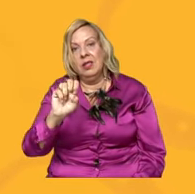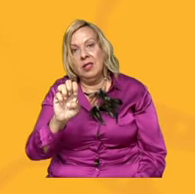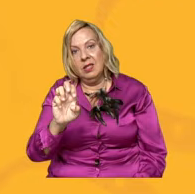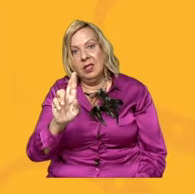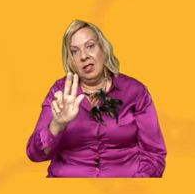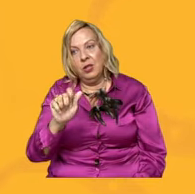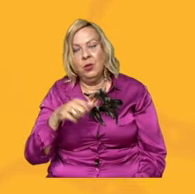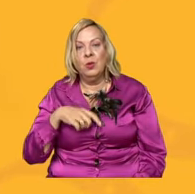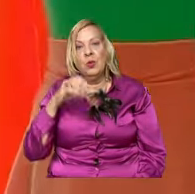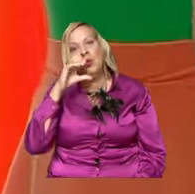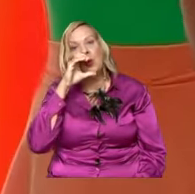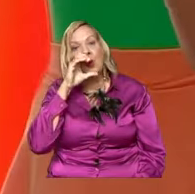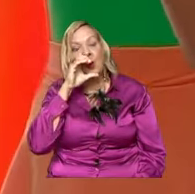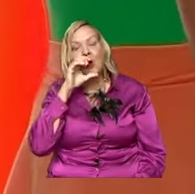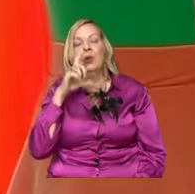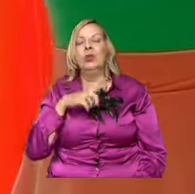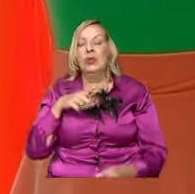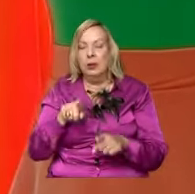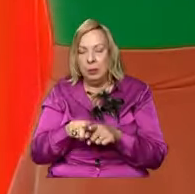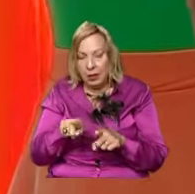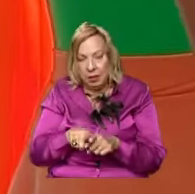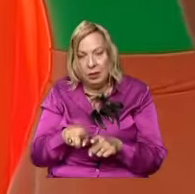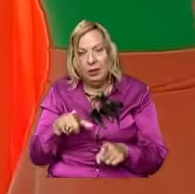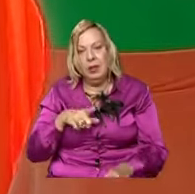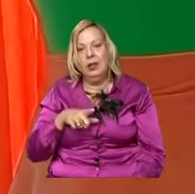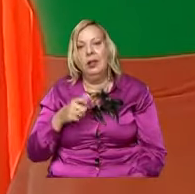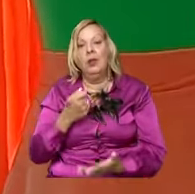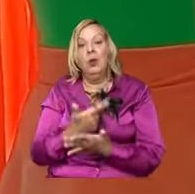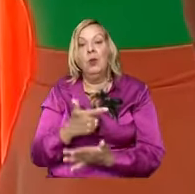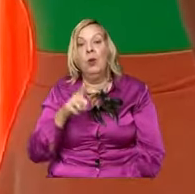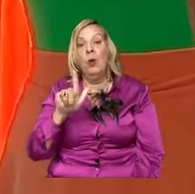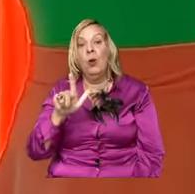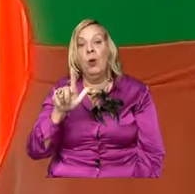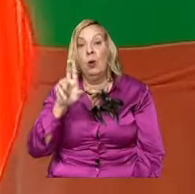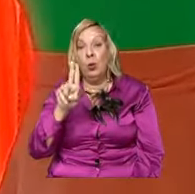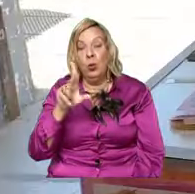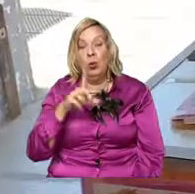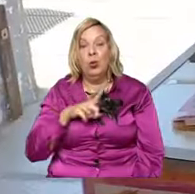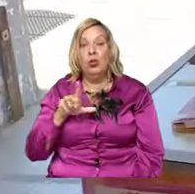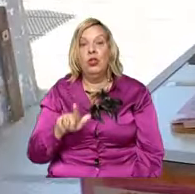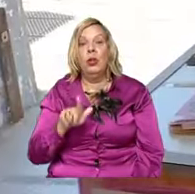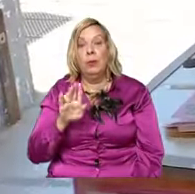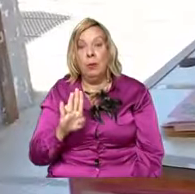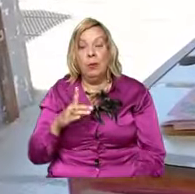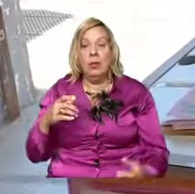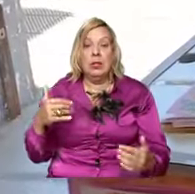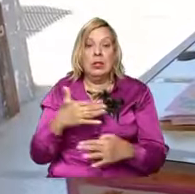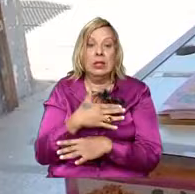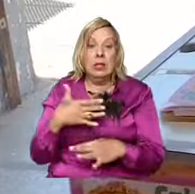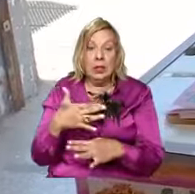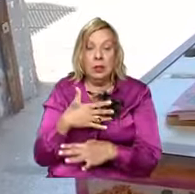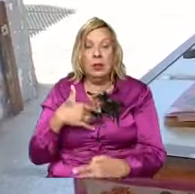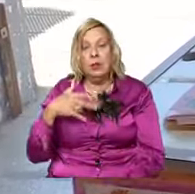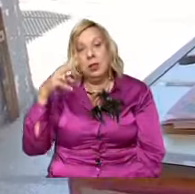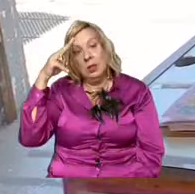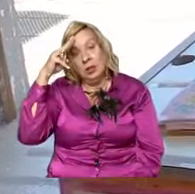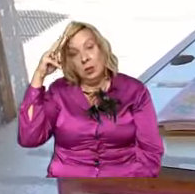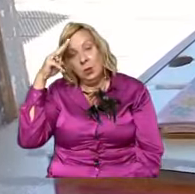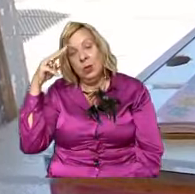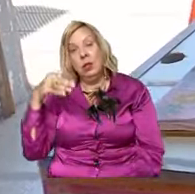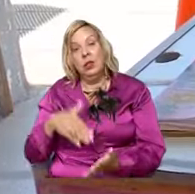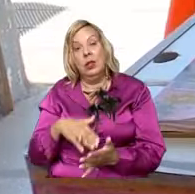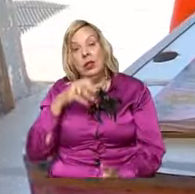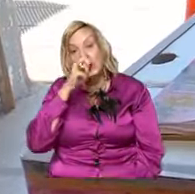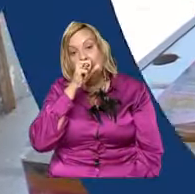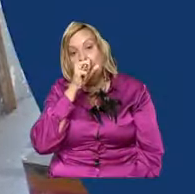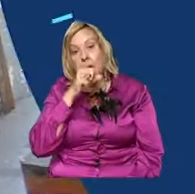Socorro, também dividiu. Ele garantiu com a Lu, do G Barbosa Centro. Estou aqui de segunda a sábado, de 8